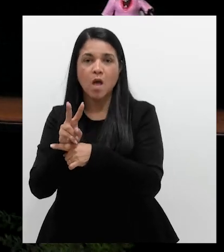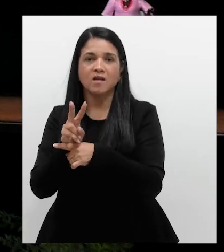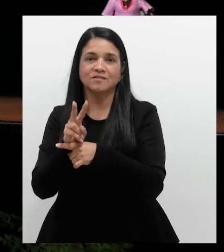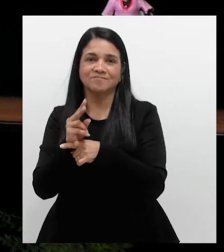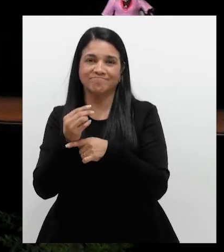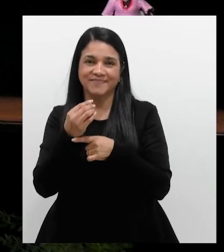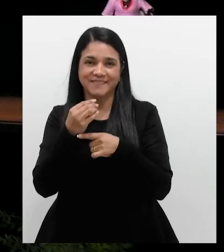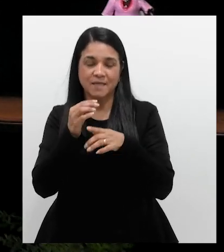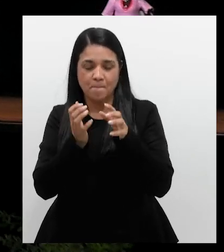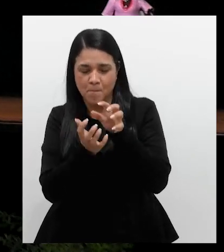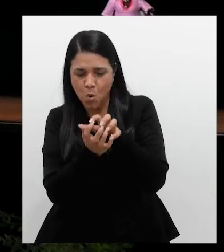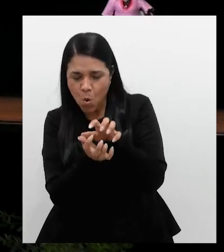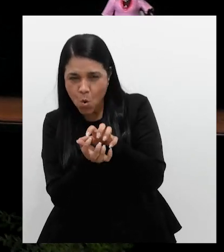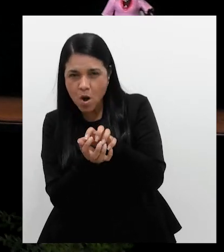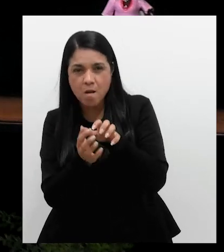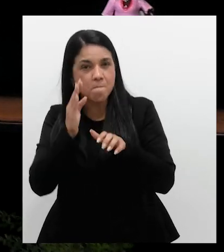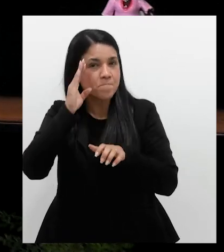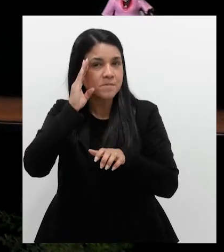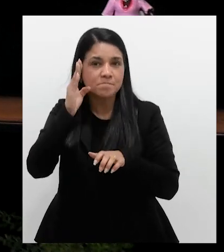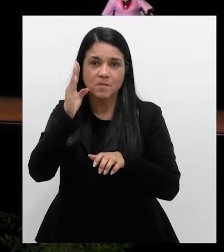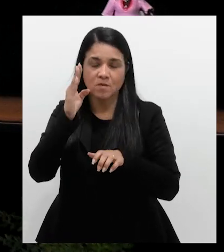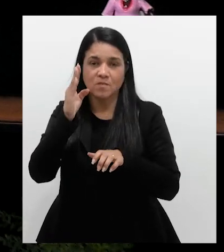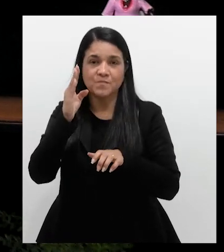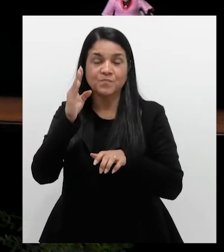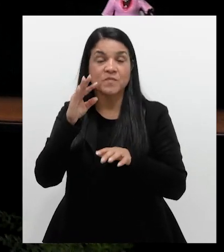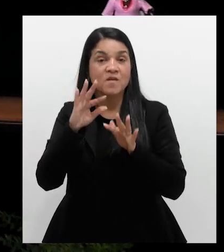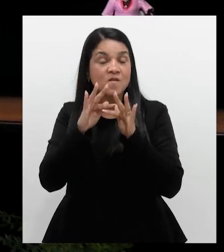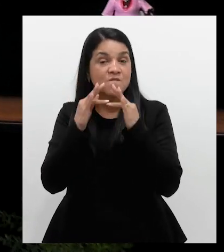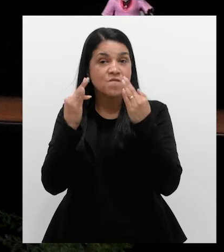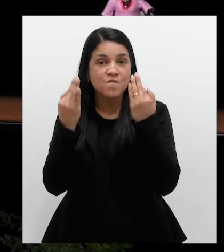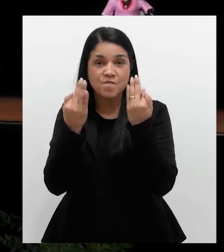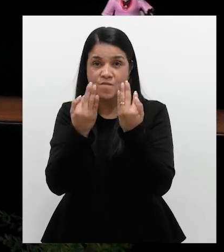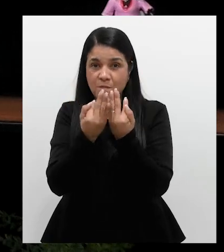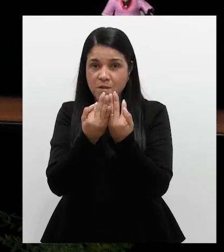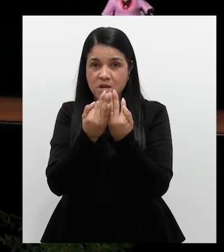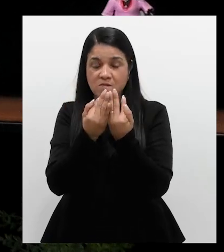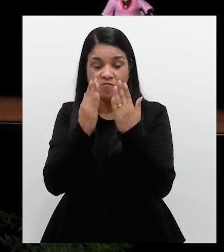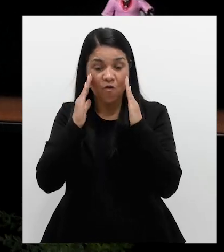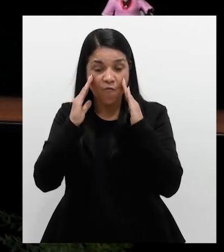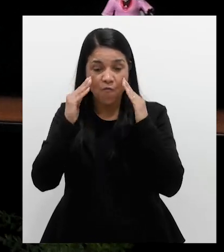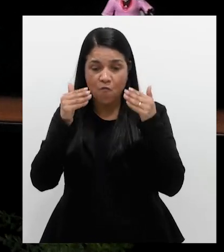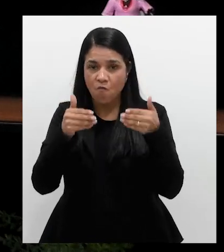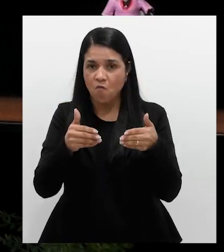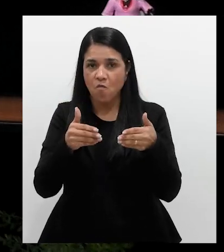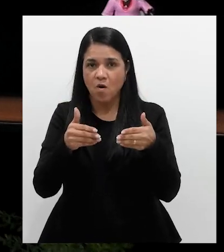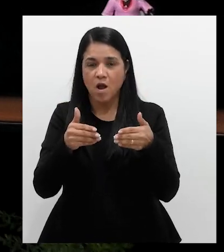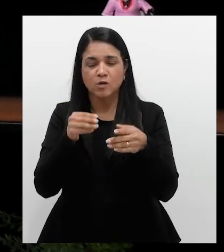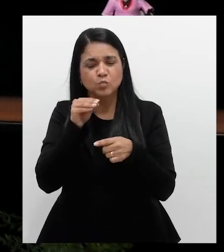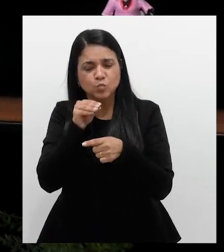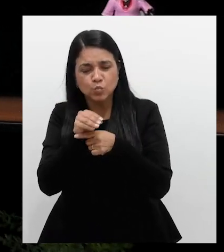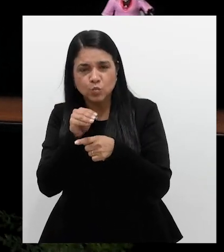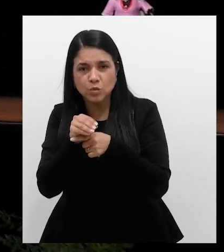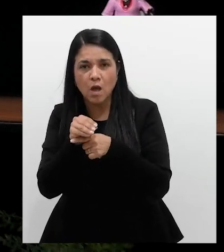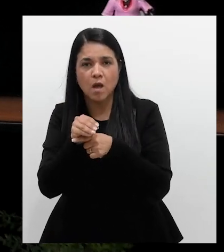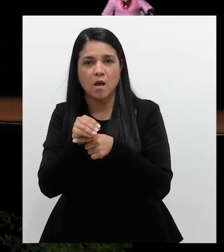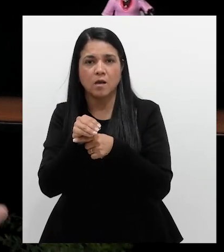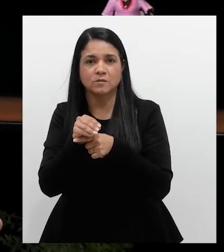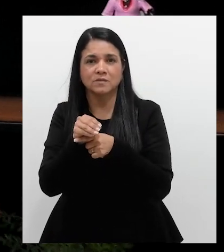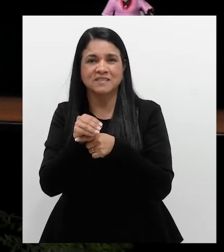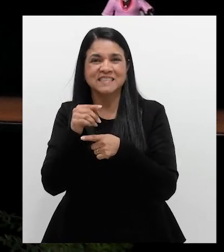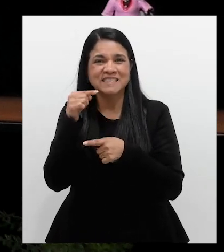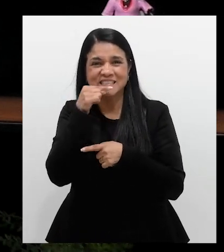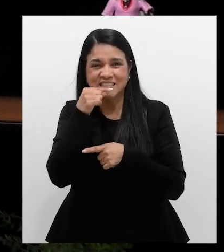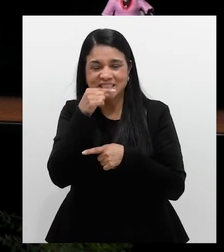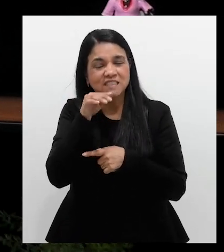é a melhor das situações. A família como um todo, né? Sempre focar no